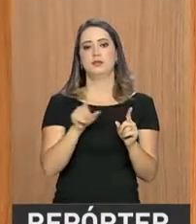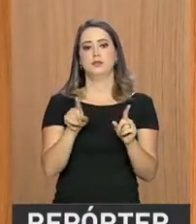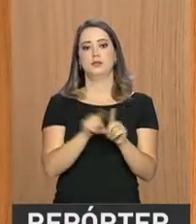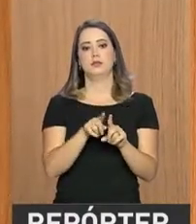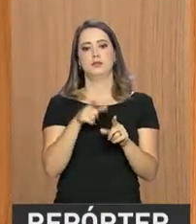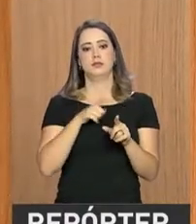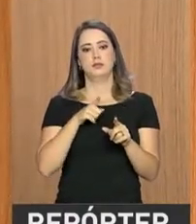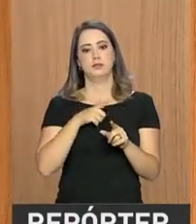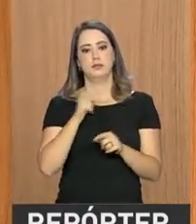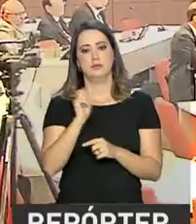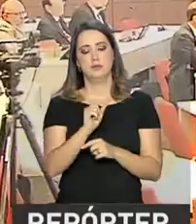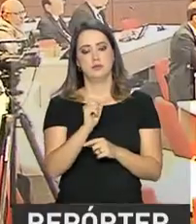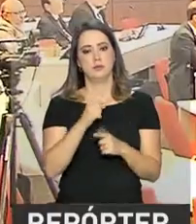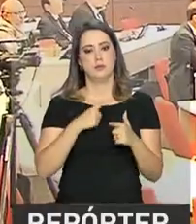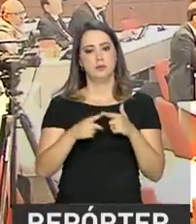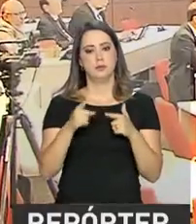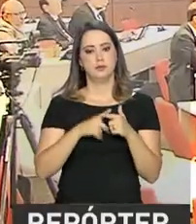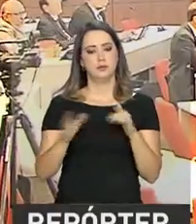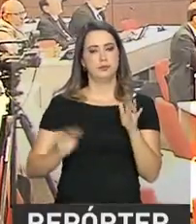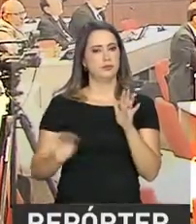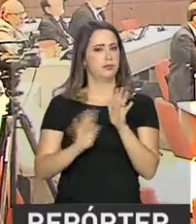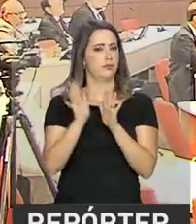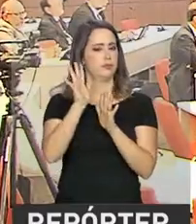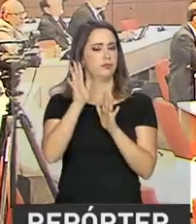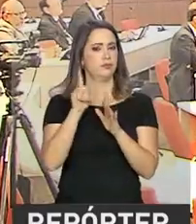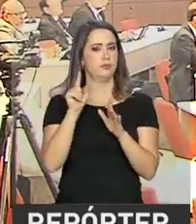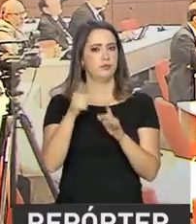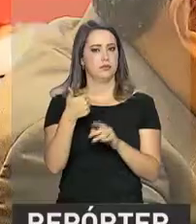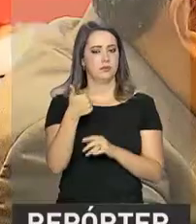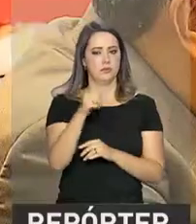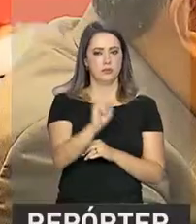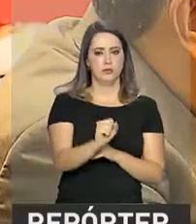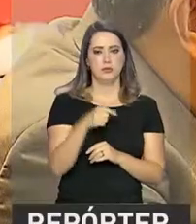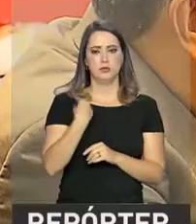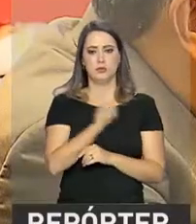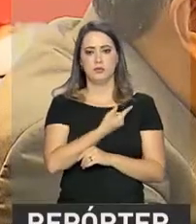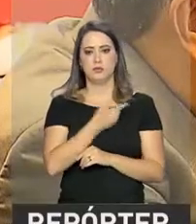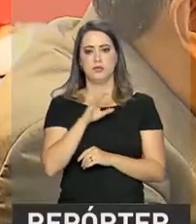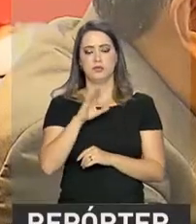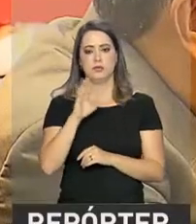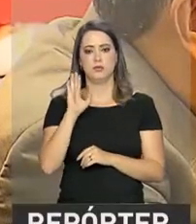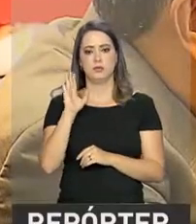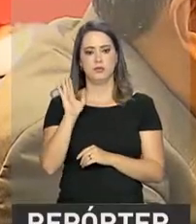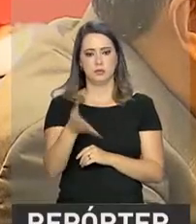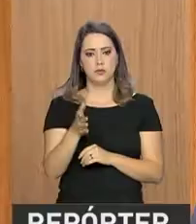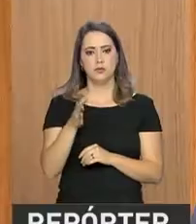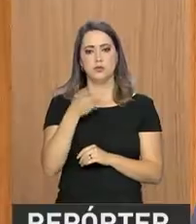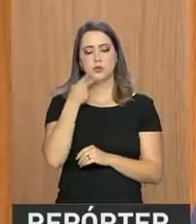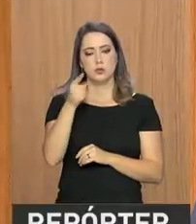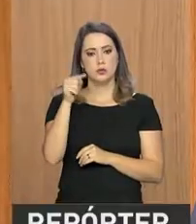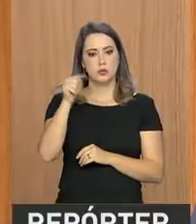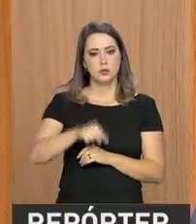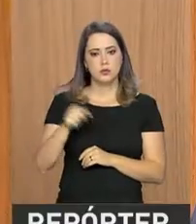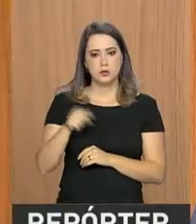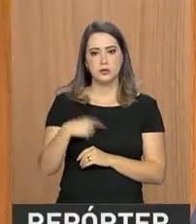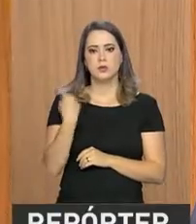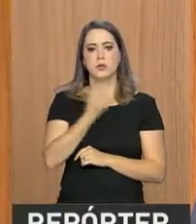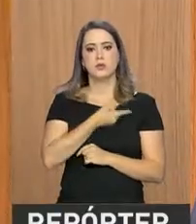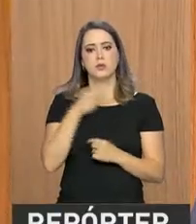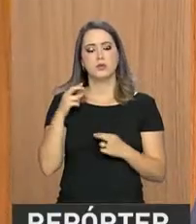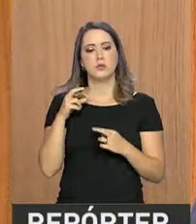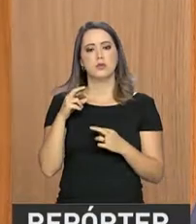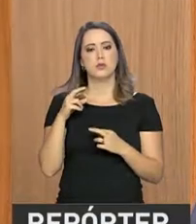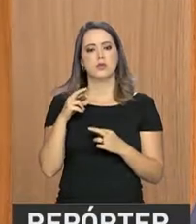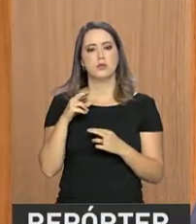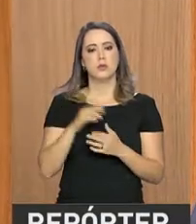que venha a ameaçar a meta de inflação para 2018. Nós aqui deixamos claro que as nossas